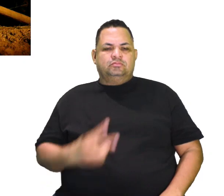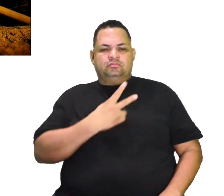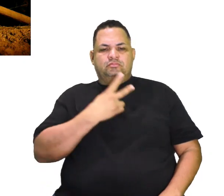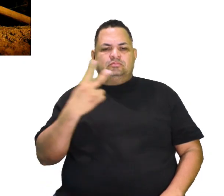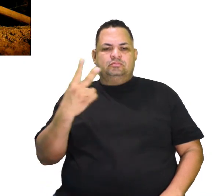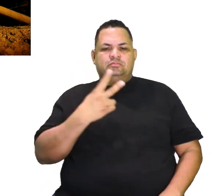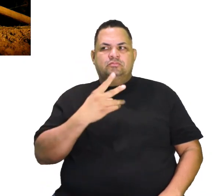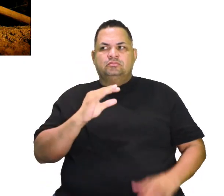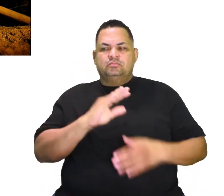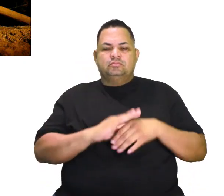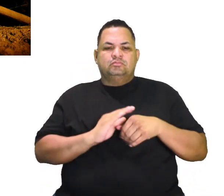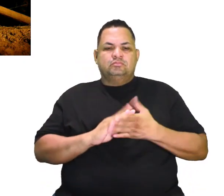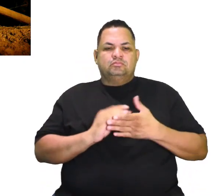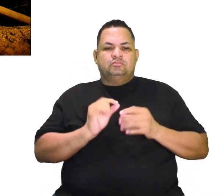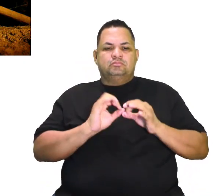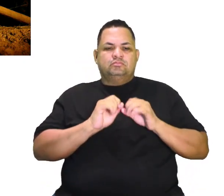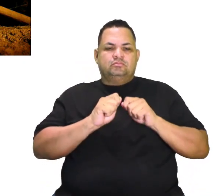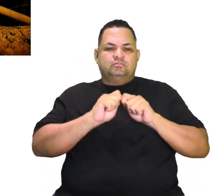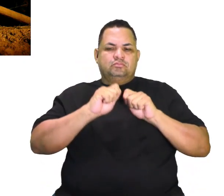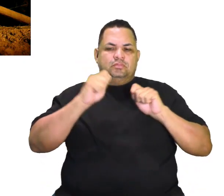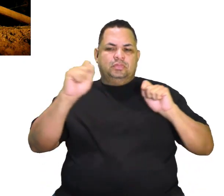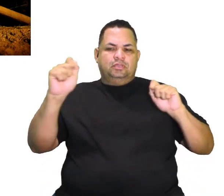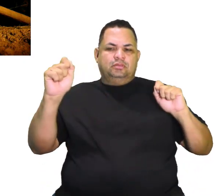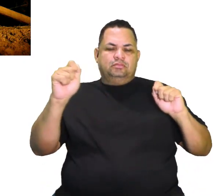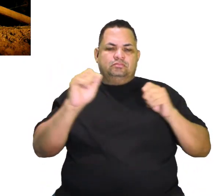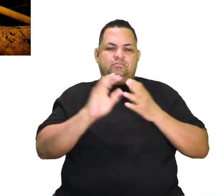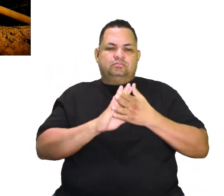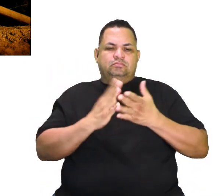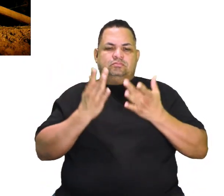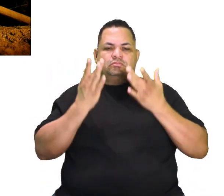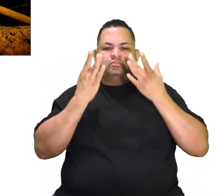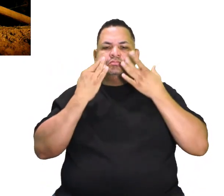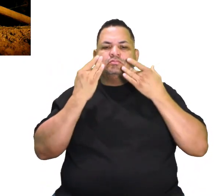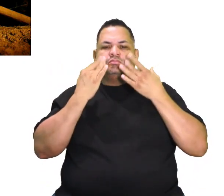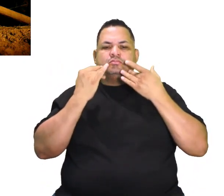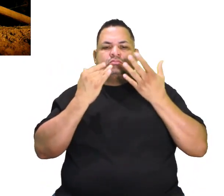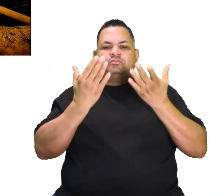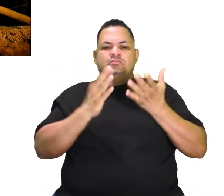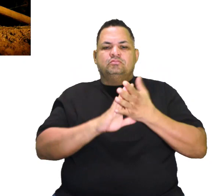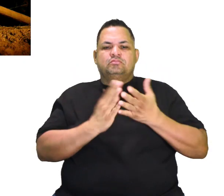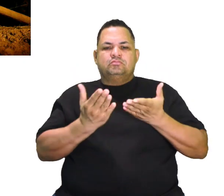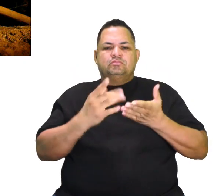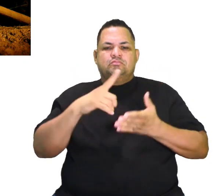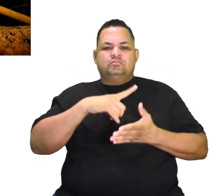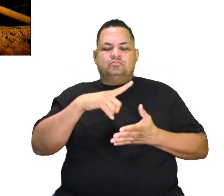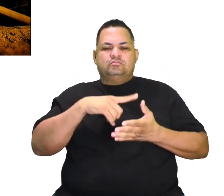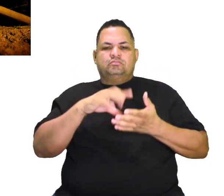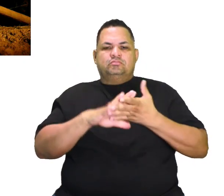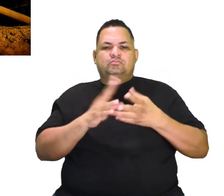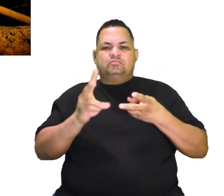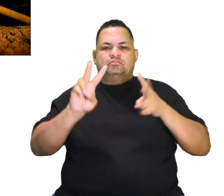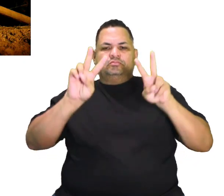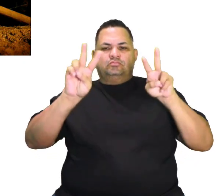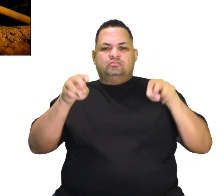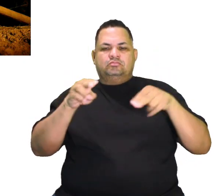É o segundo maior teatro sacro, que quer dizer o quê? Teatro com temas